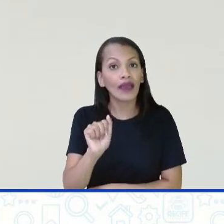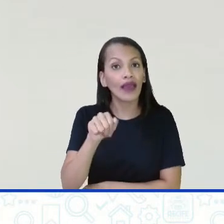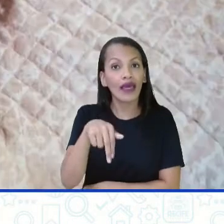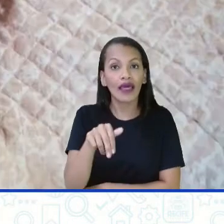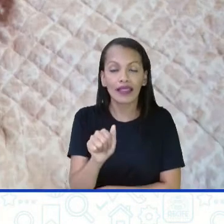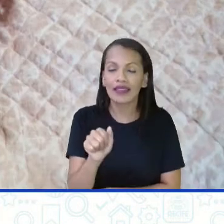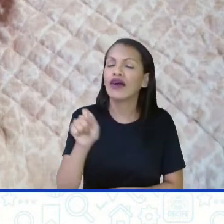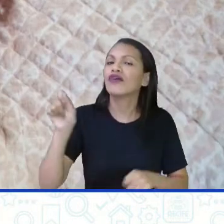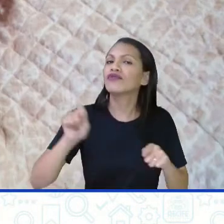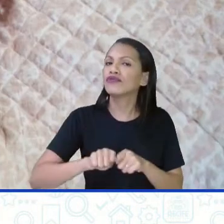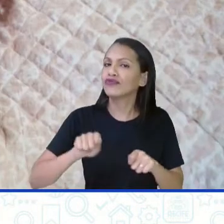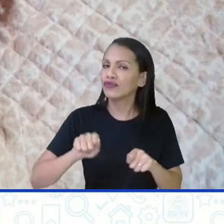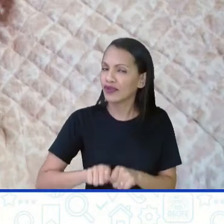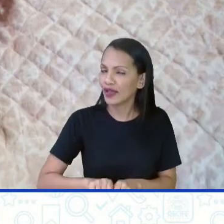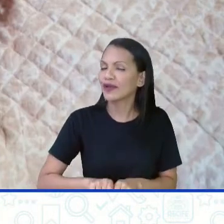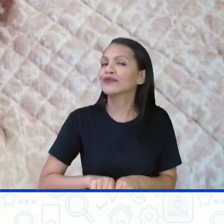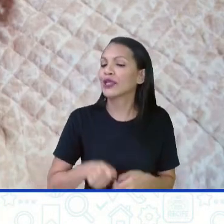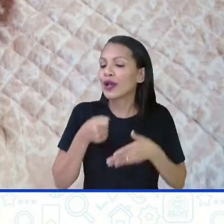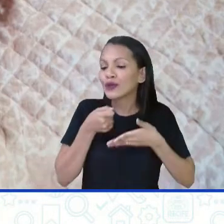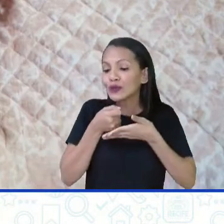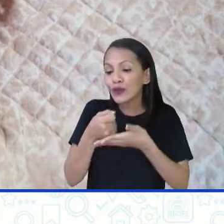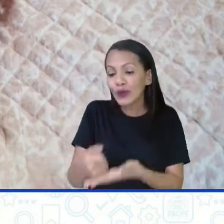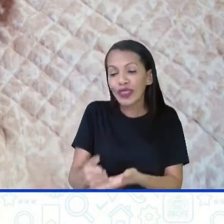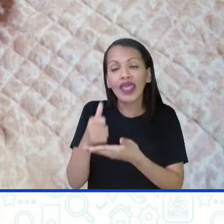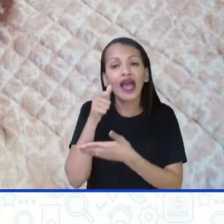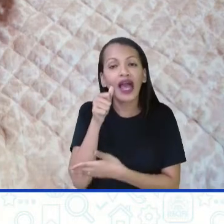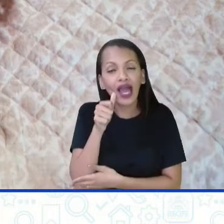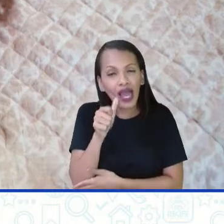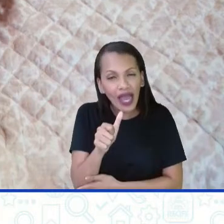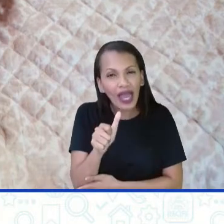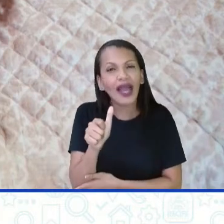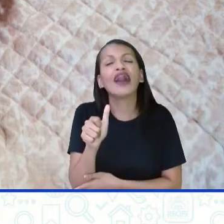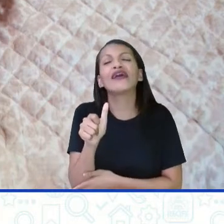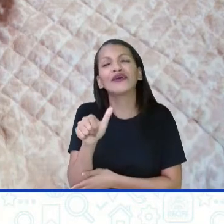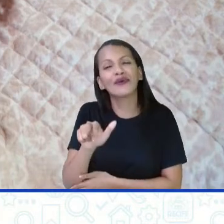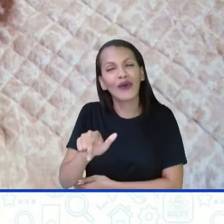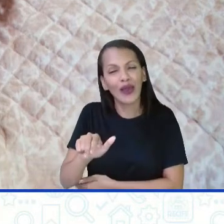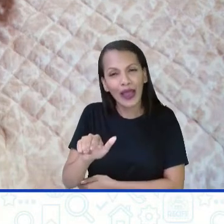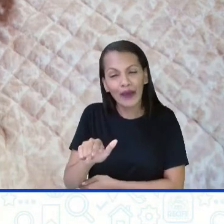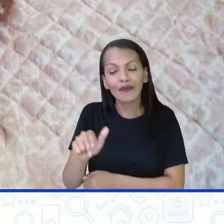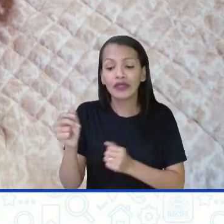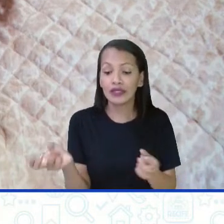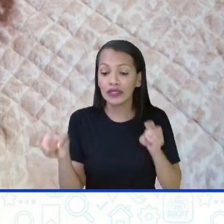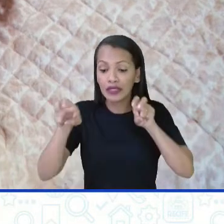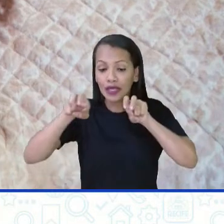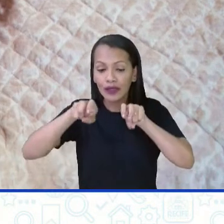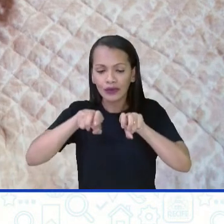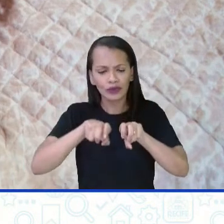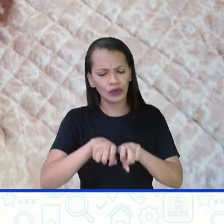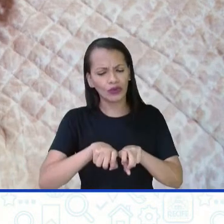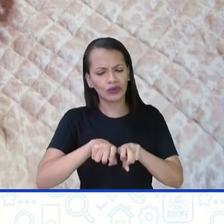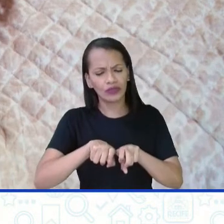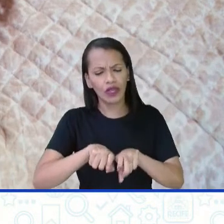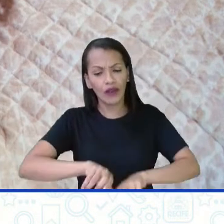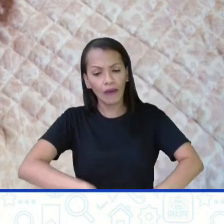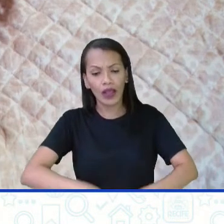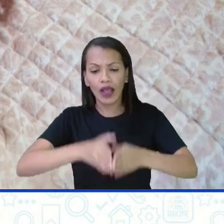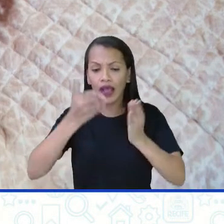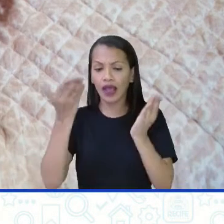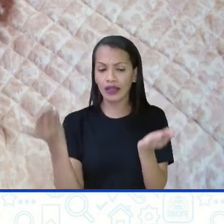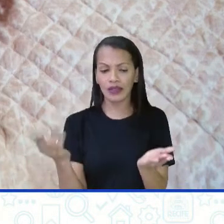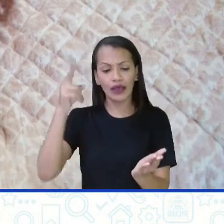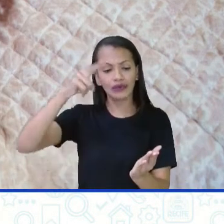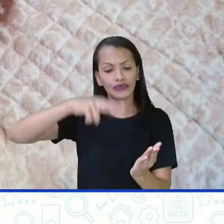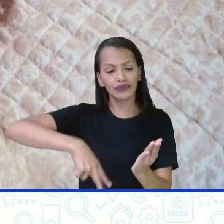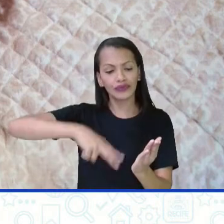Ana, como uma boa irmã mais velha, sentou-se com Malu para que elas lessem juntas e assim